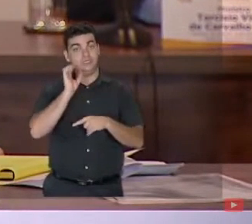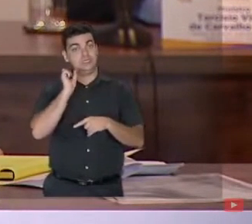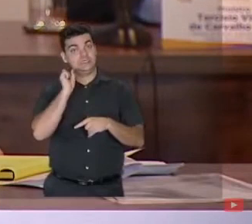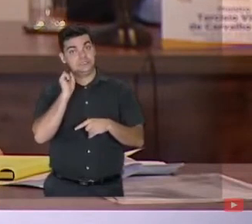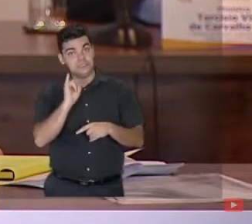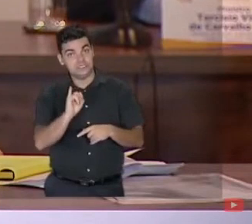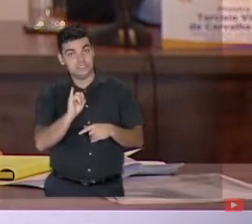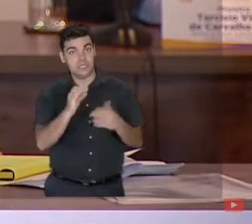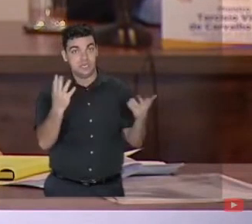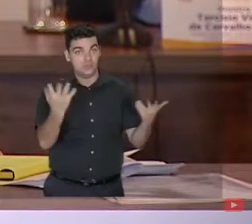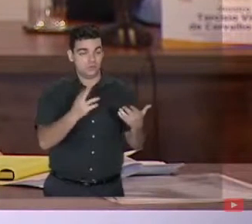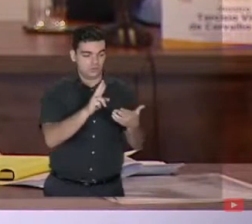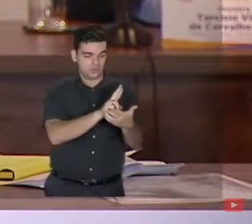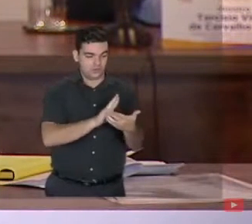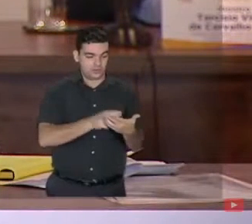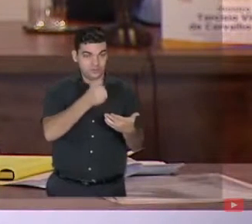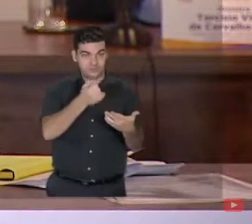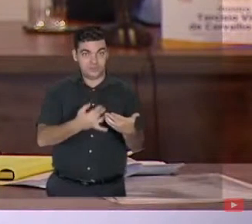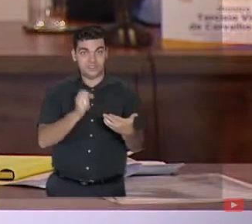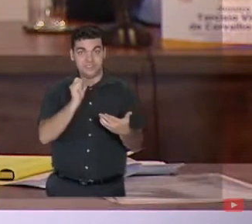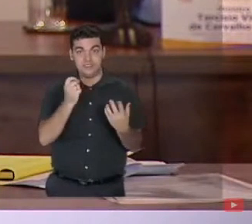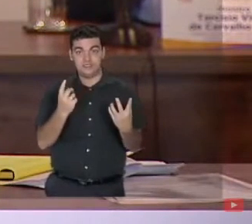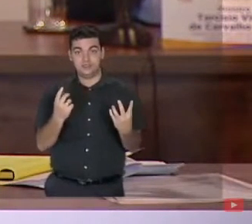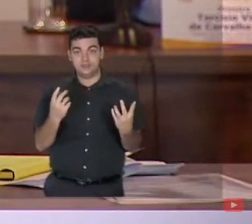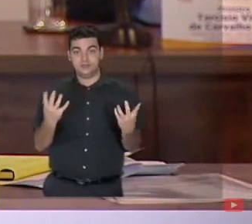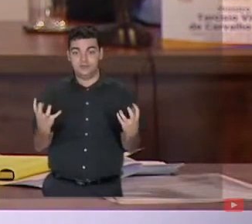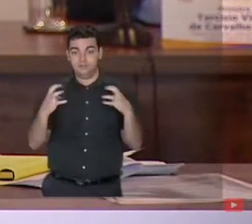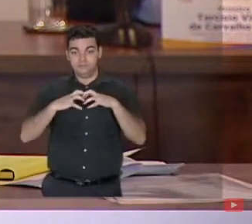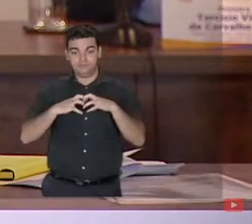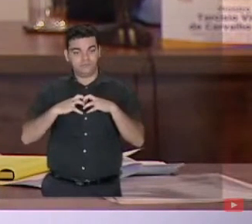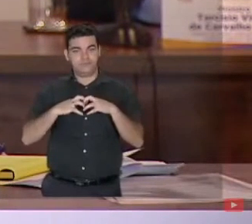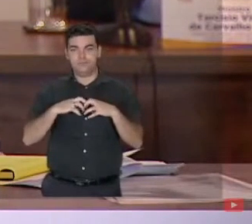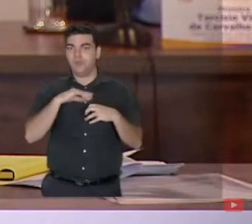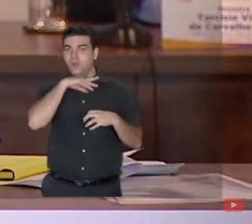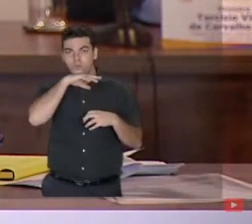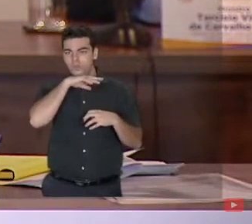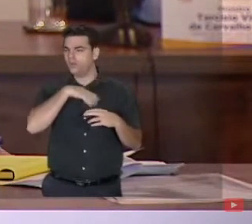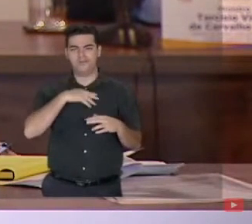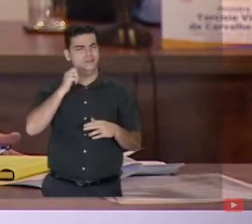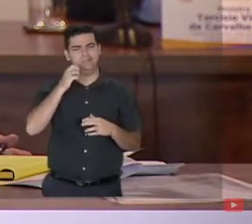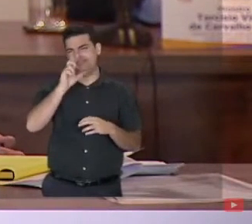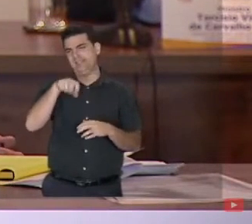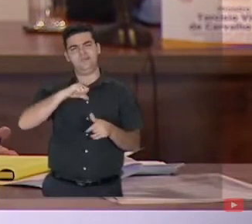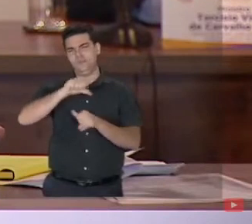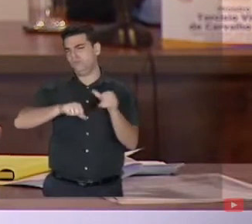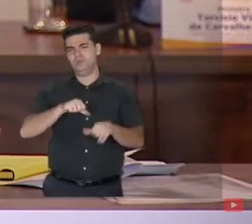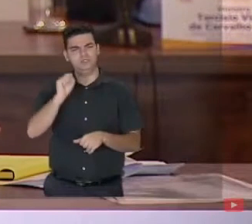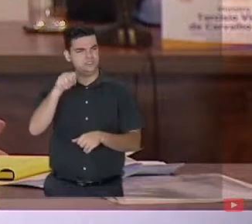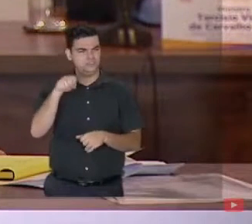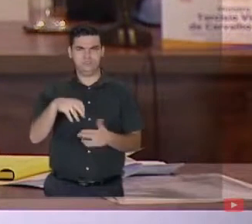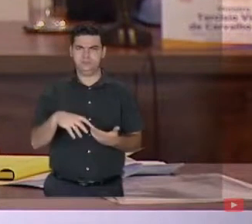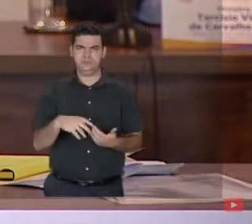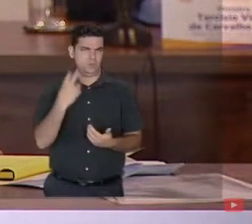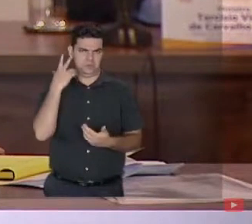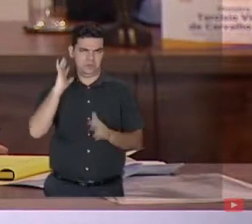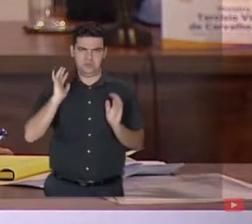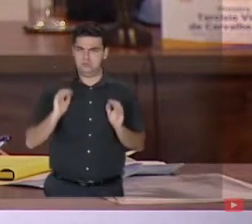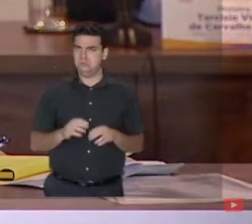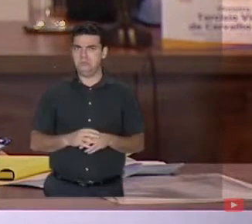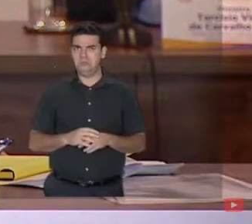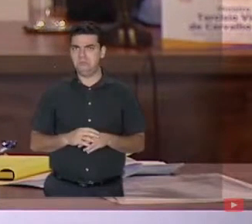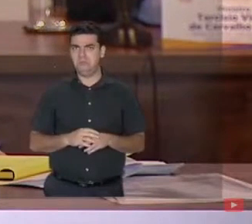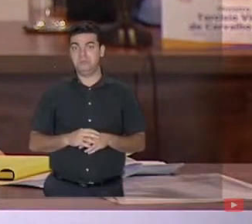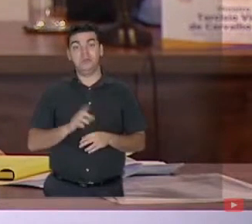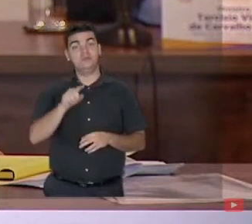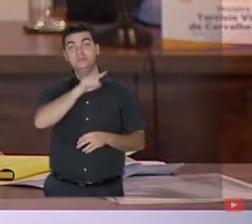o diagnóstico sugerir que a centralização foi parte do problema, evidentemente a gente deve revisitar. É preciso que